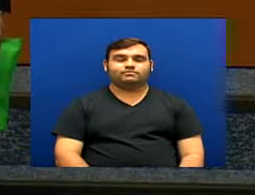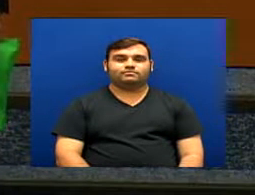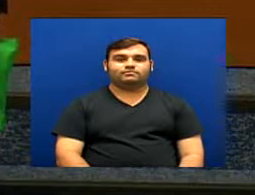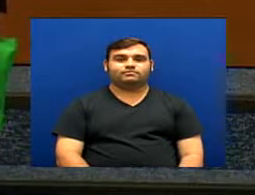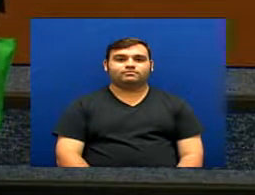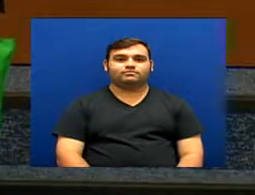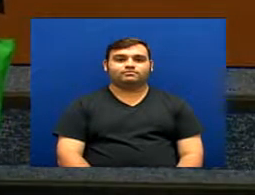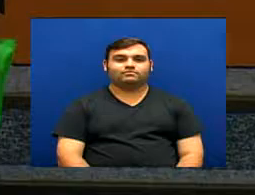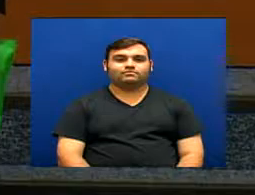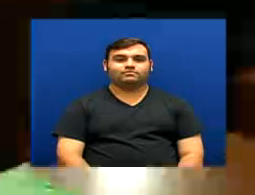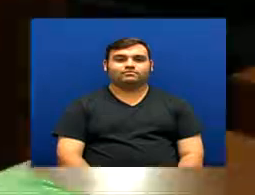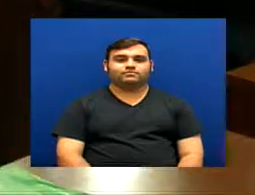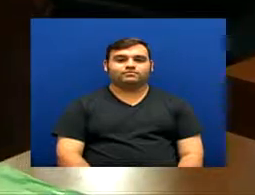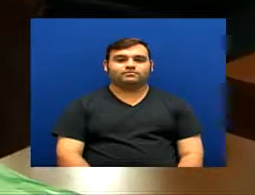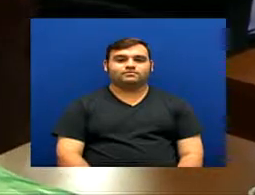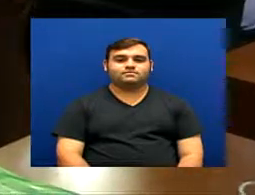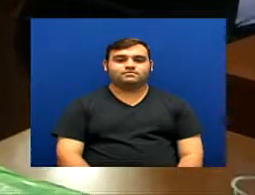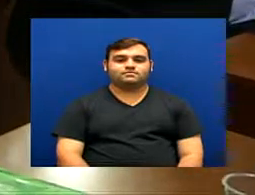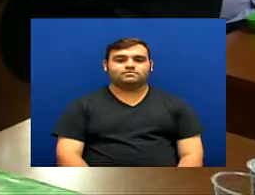bairro. Ai,